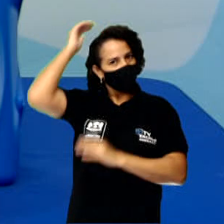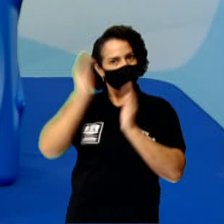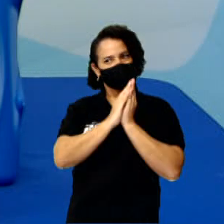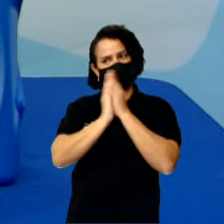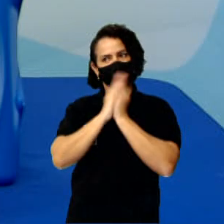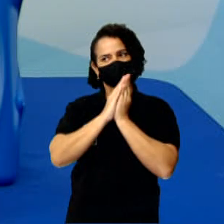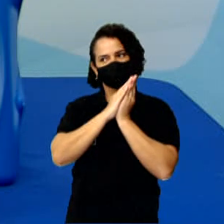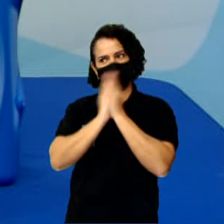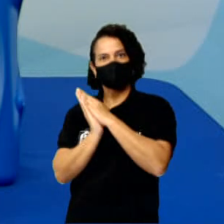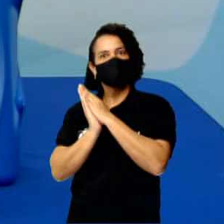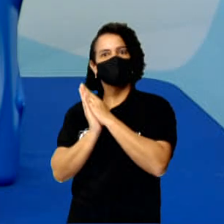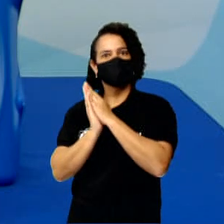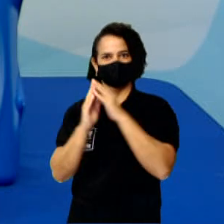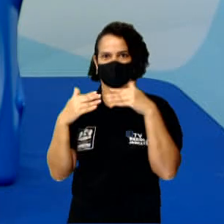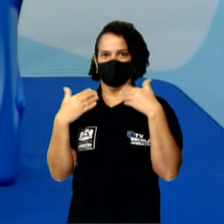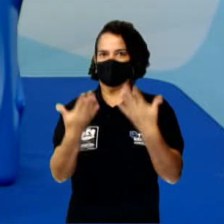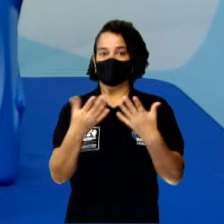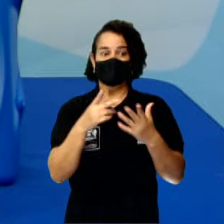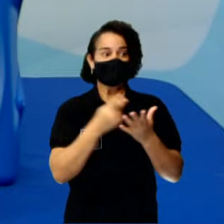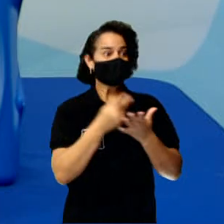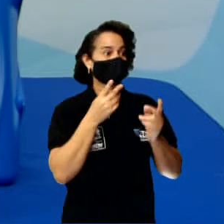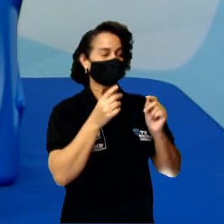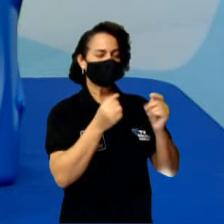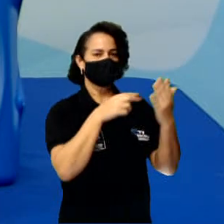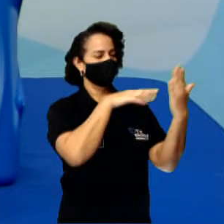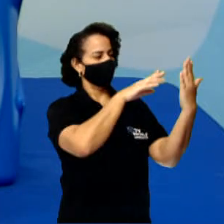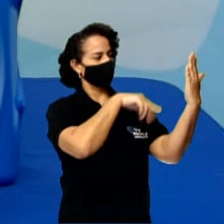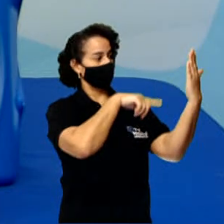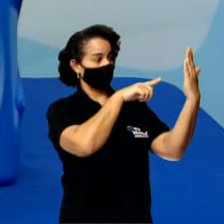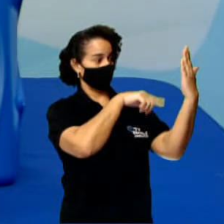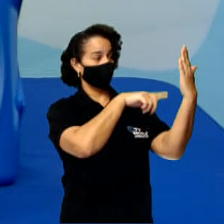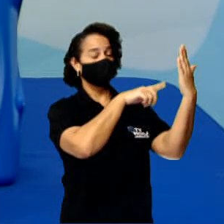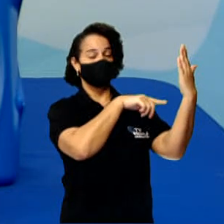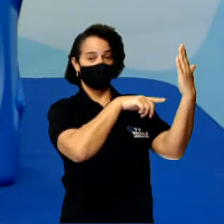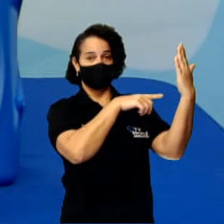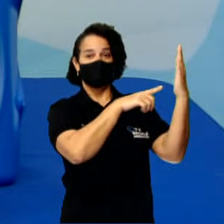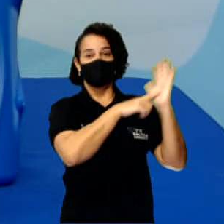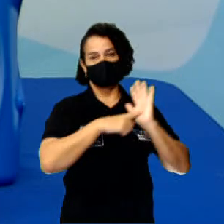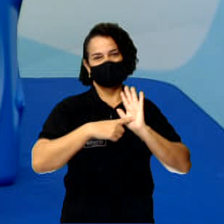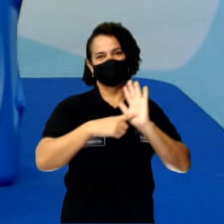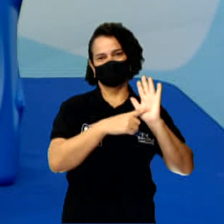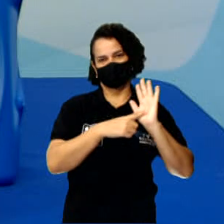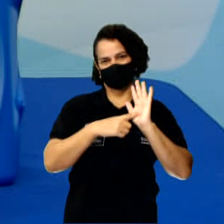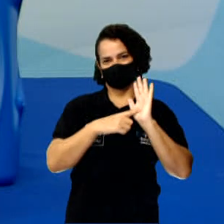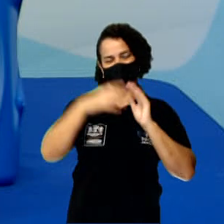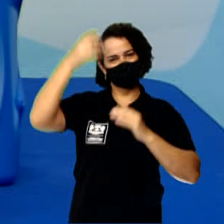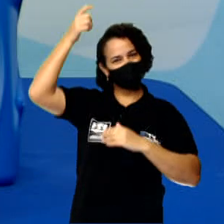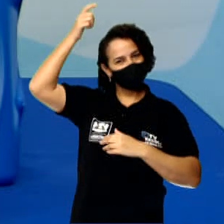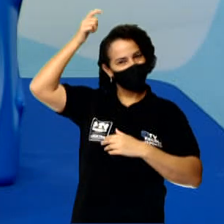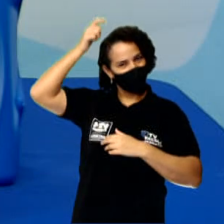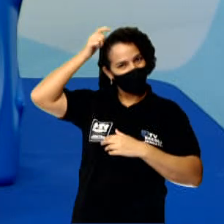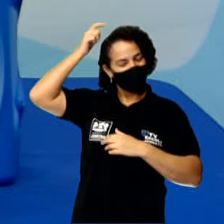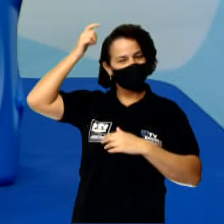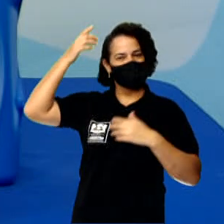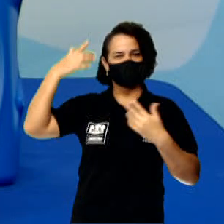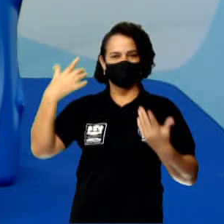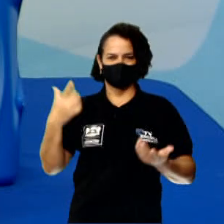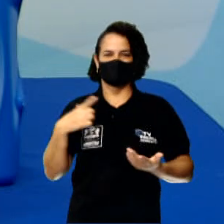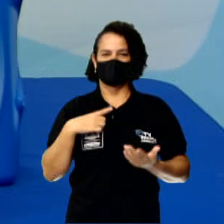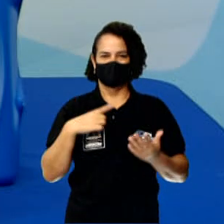pensando quem teria sido, até que o espelho mostrou que era a rainha que com a boneca na mão tinha